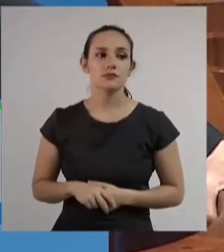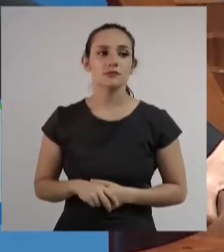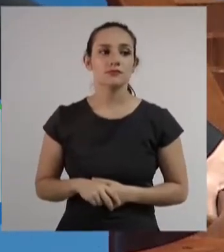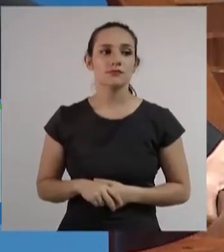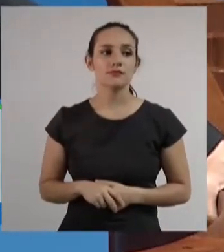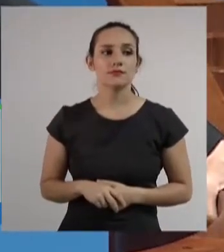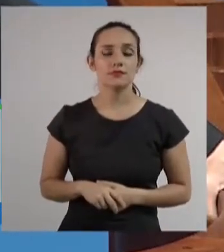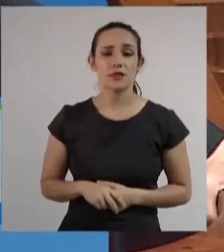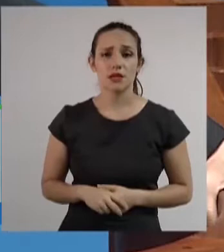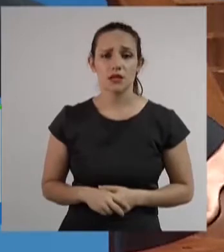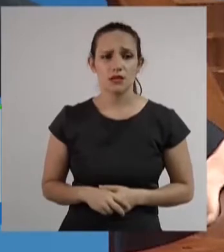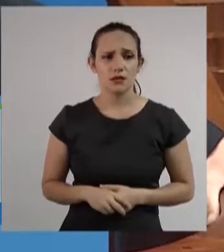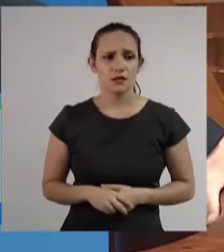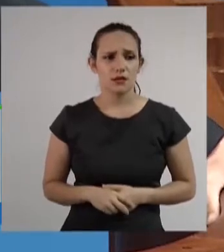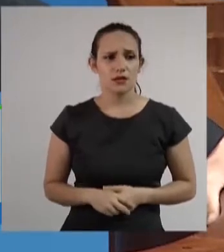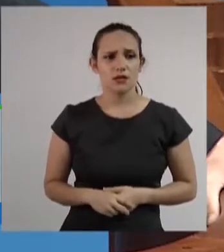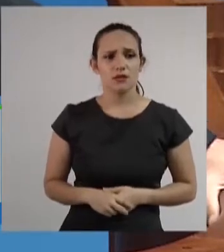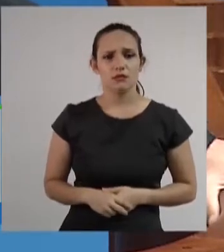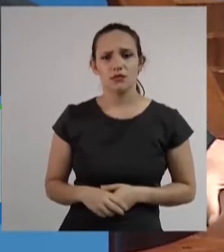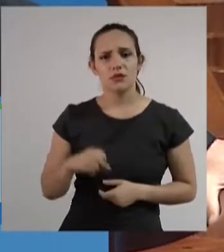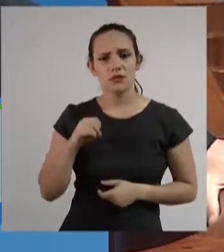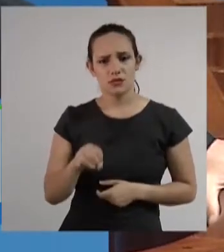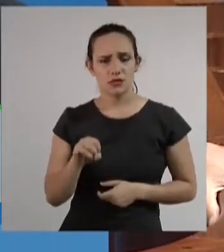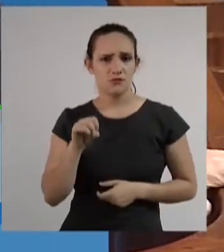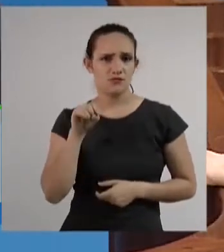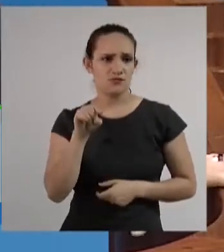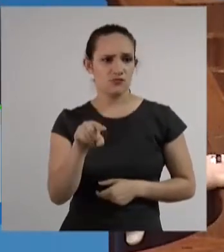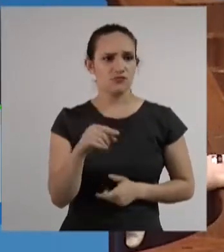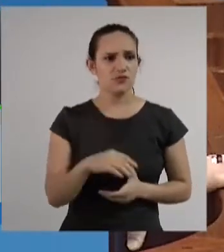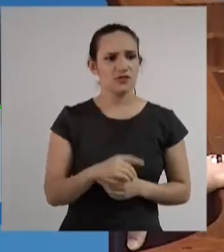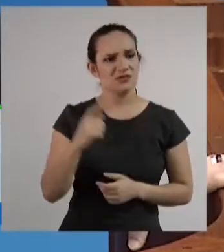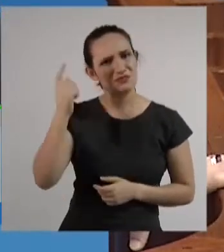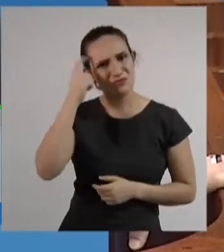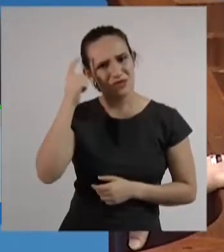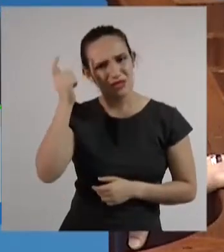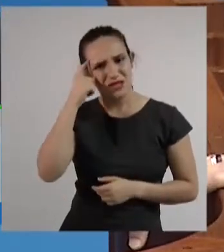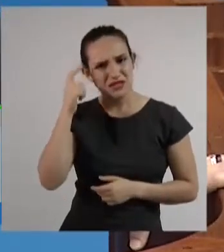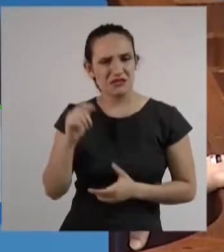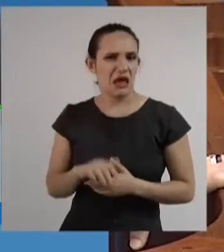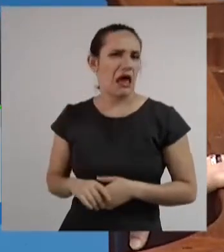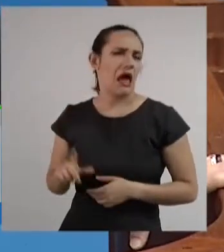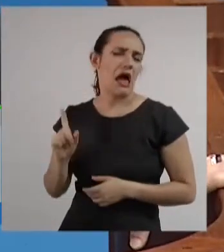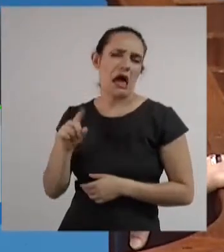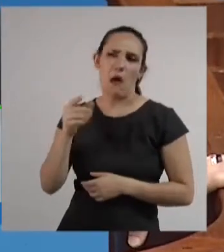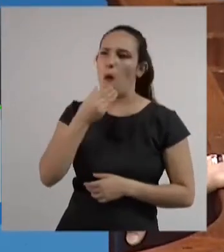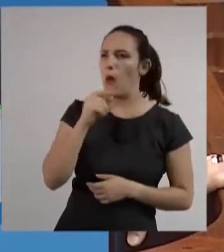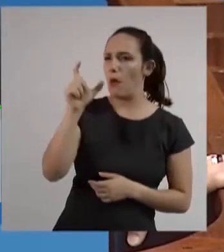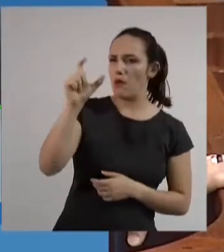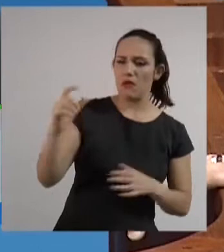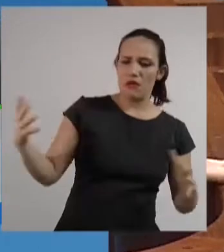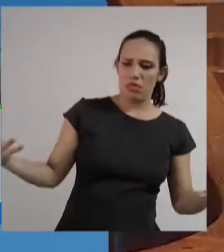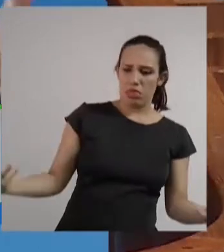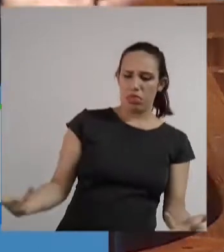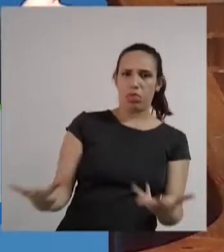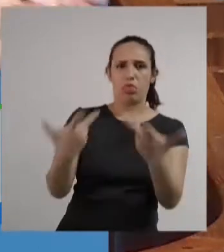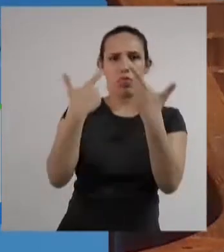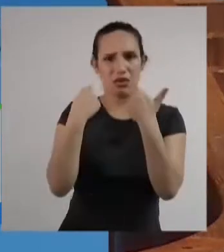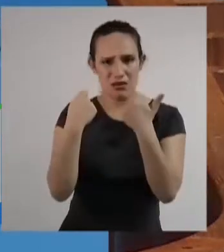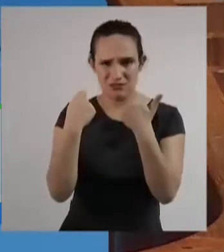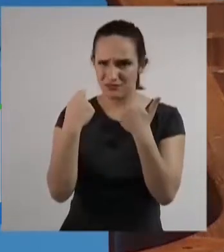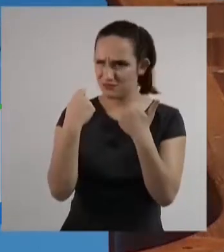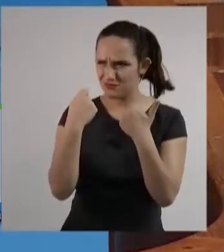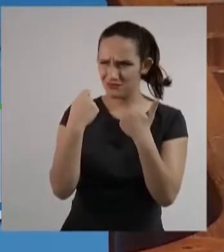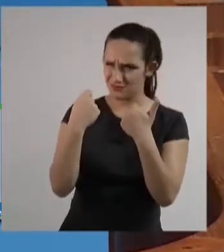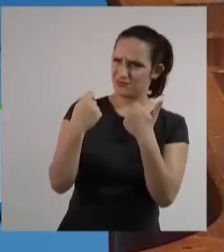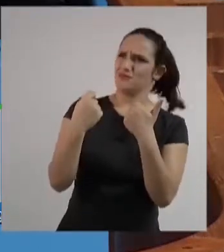quem achava que era uma sumidade em economia, um entendido, acabou se